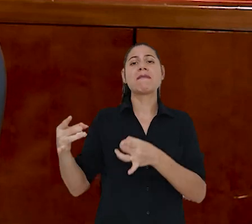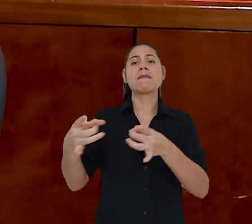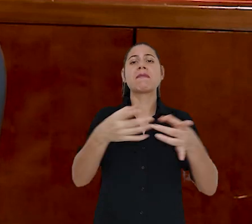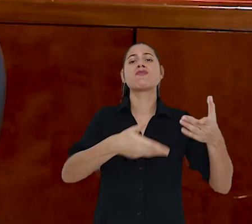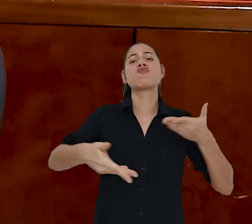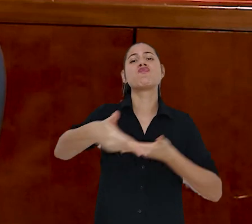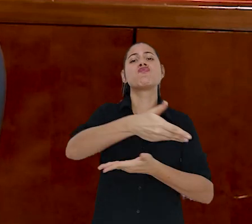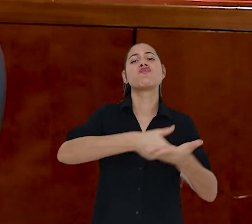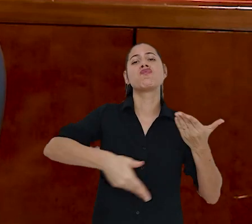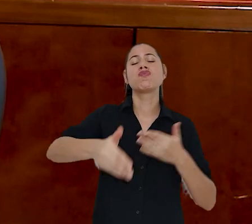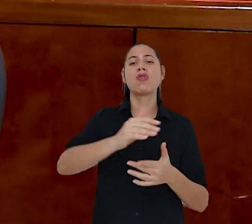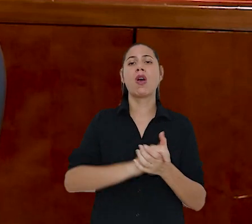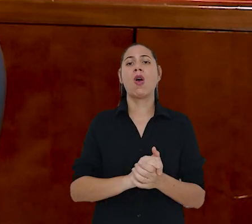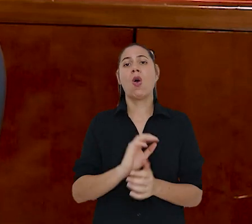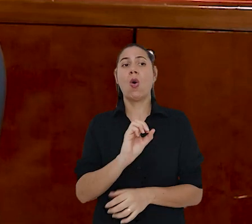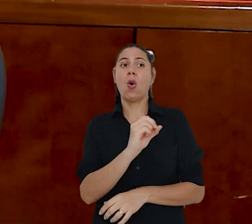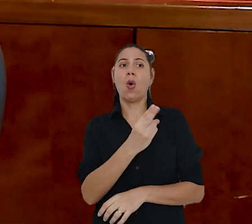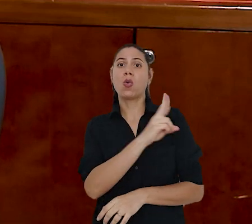a consumir